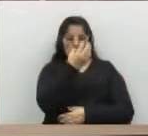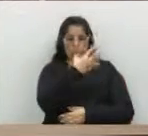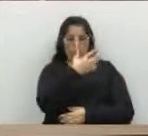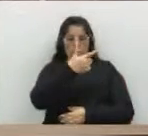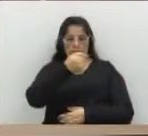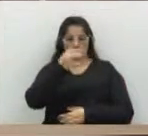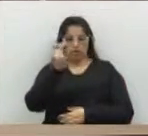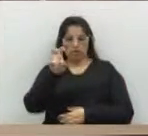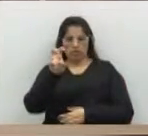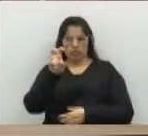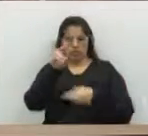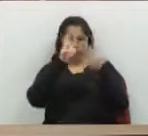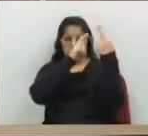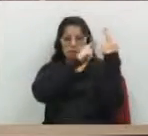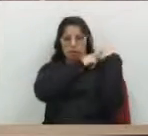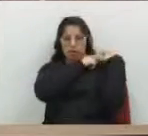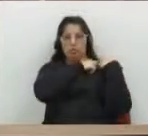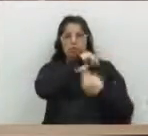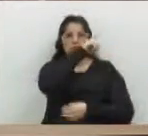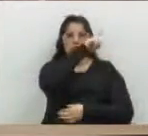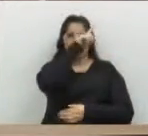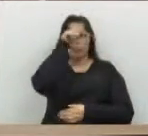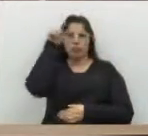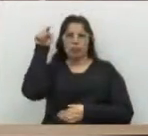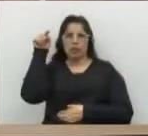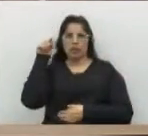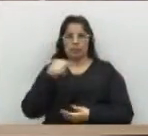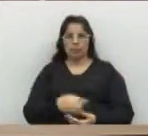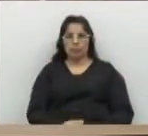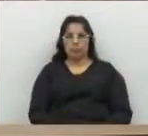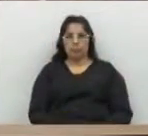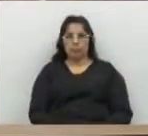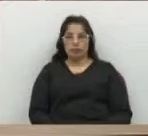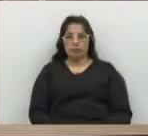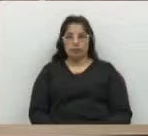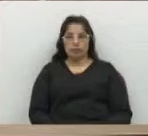475/2015, autora, vereadora doutora Mayra da Costa.